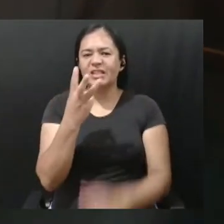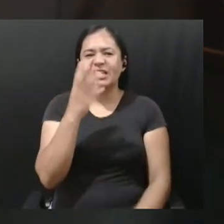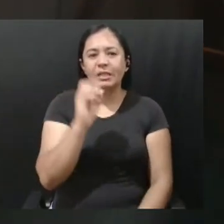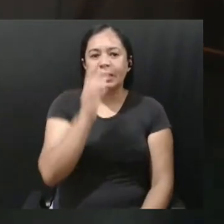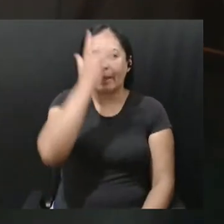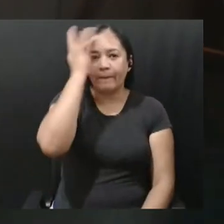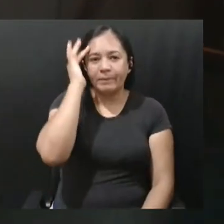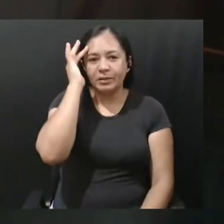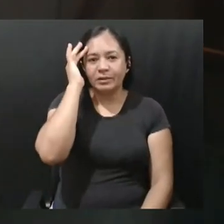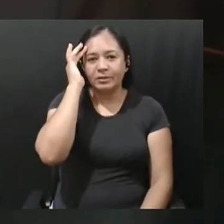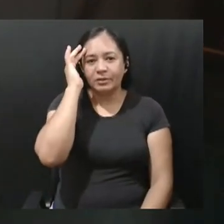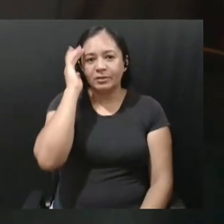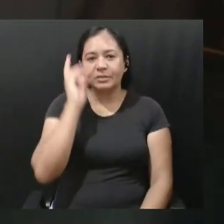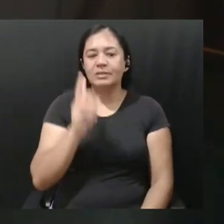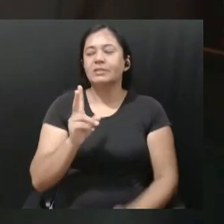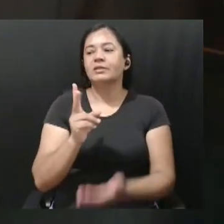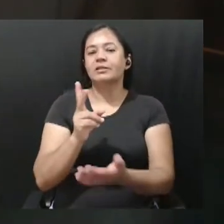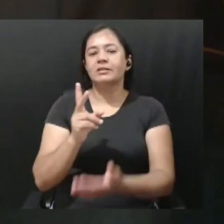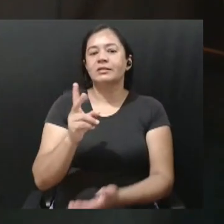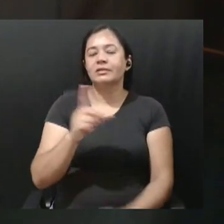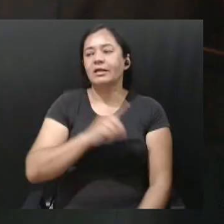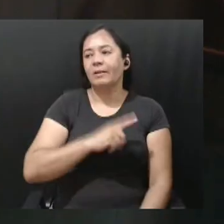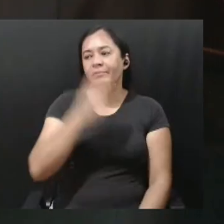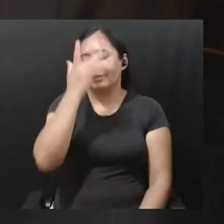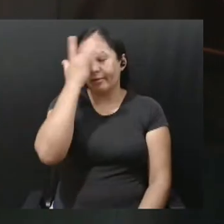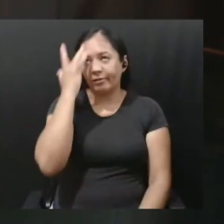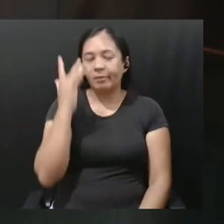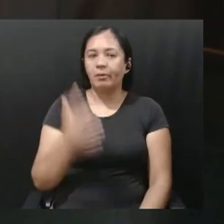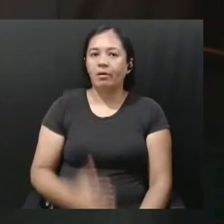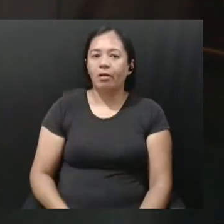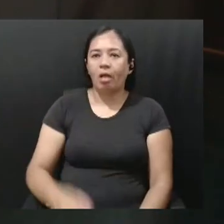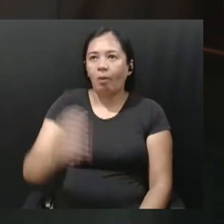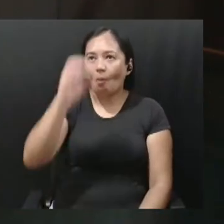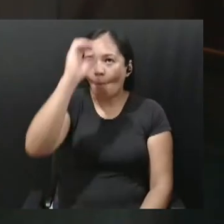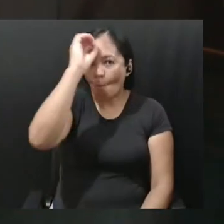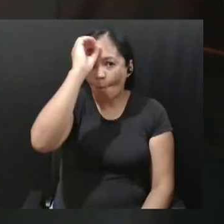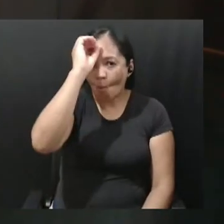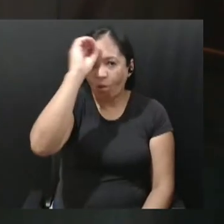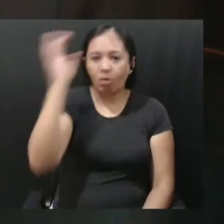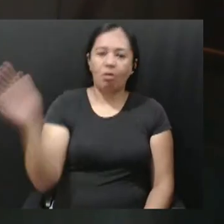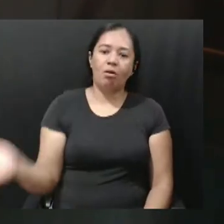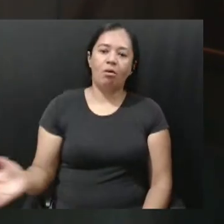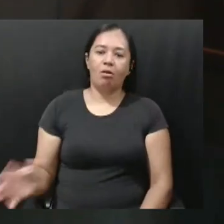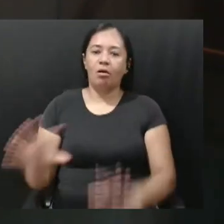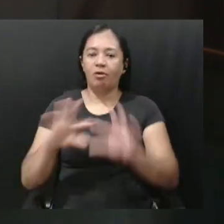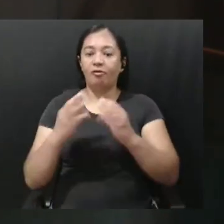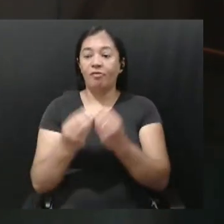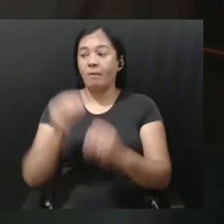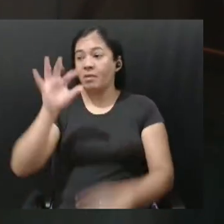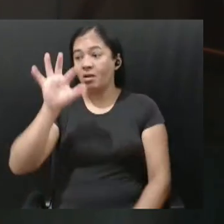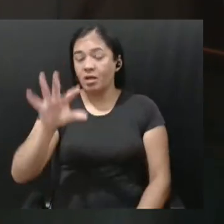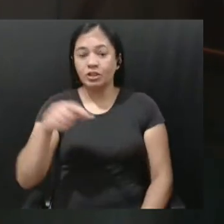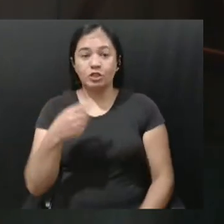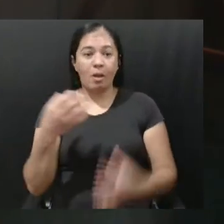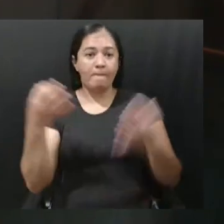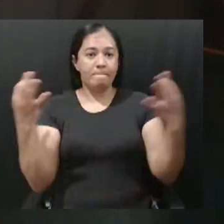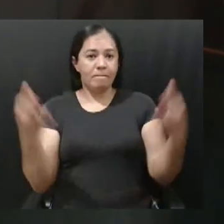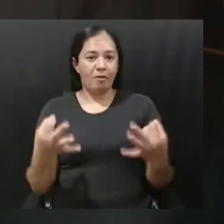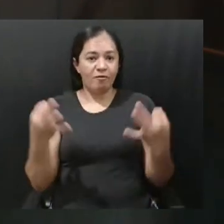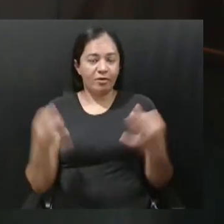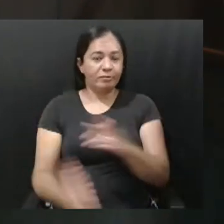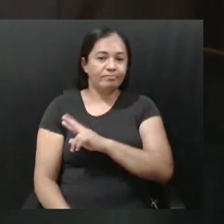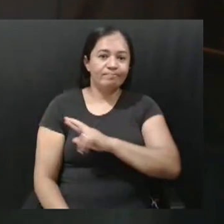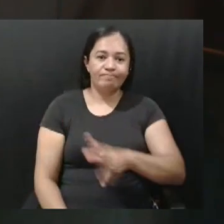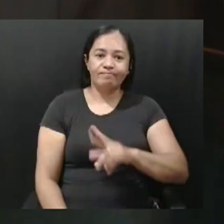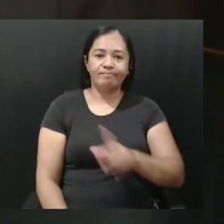um desavisado, né? Não adianta. Gente, família é isso, né? Nós não somos perfeitos. Sempre vai ter um desavisado. E aí, se